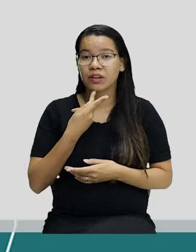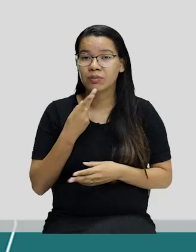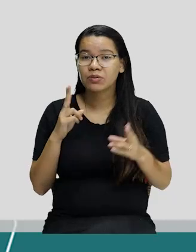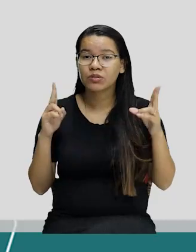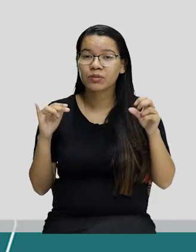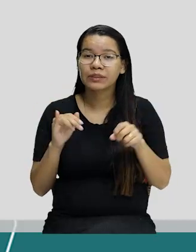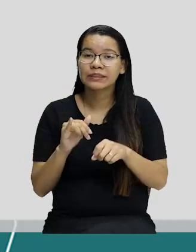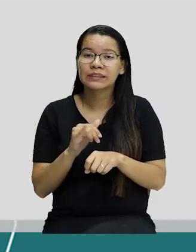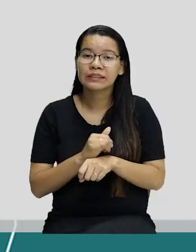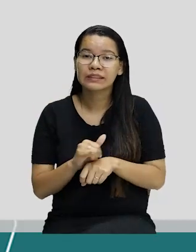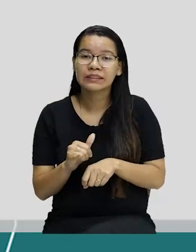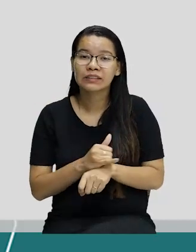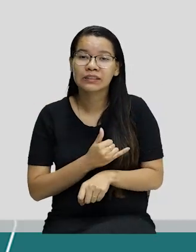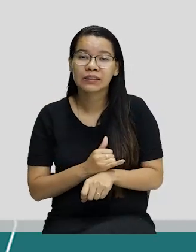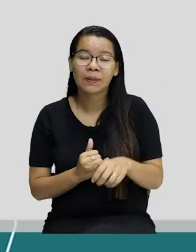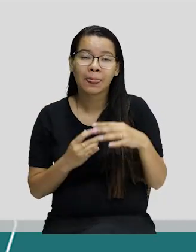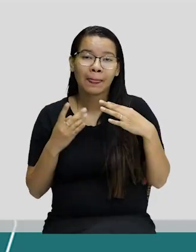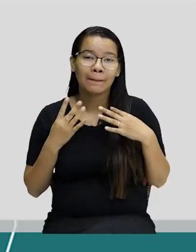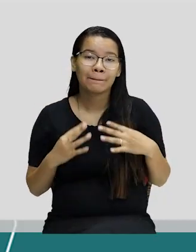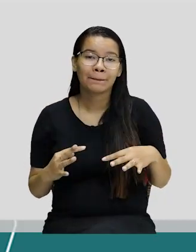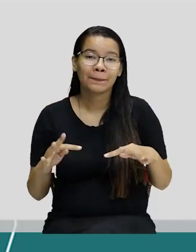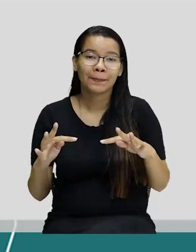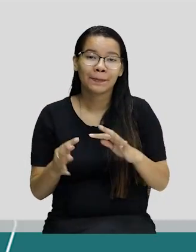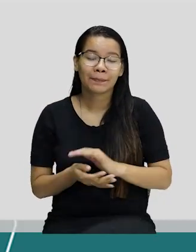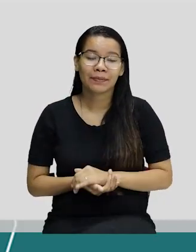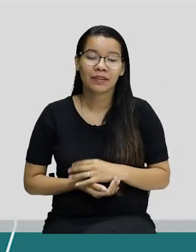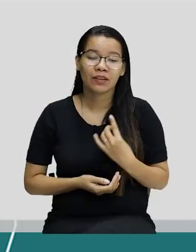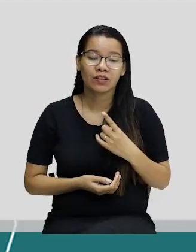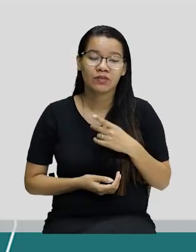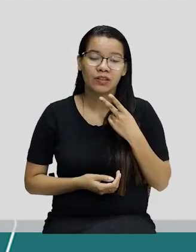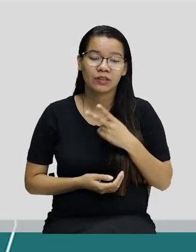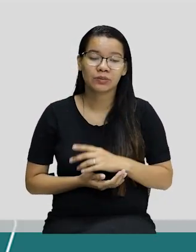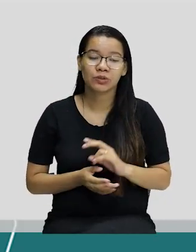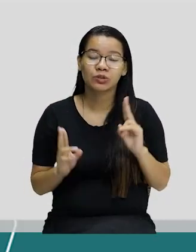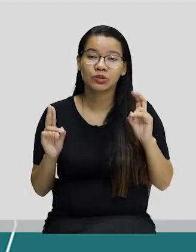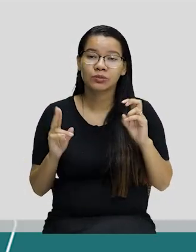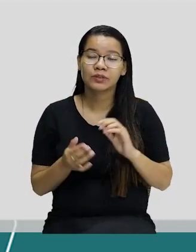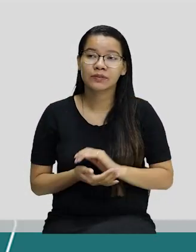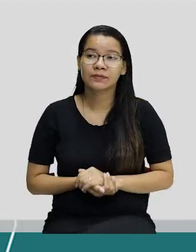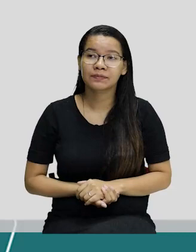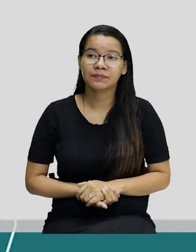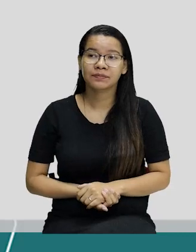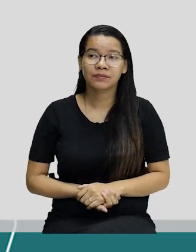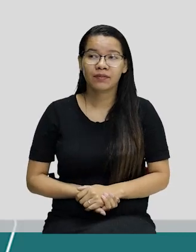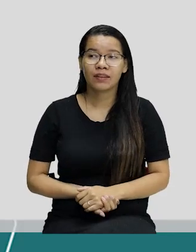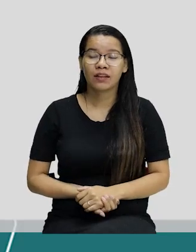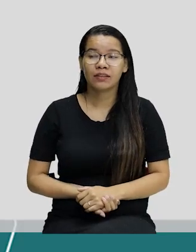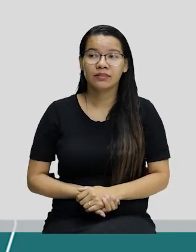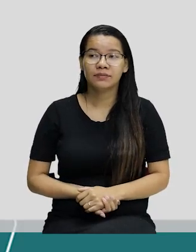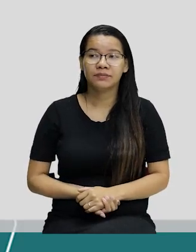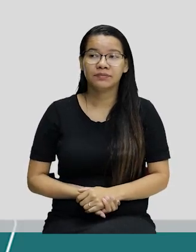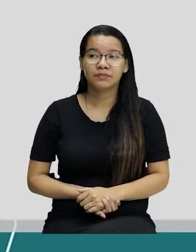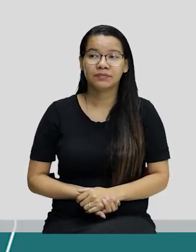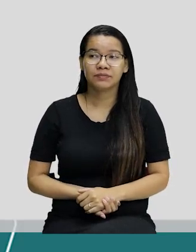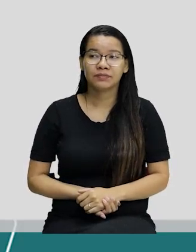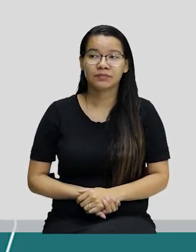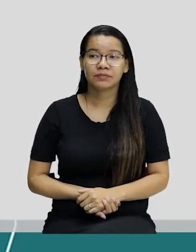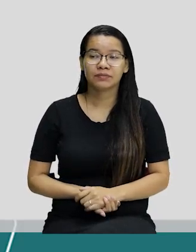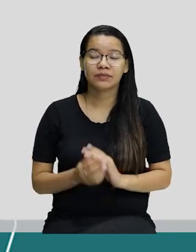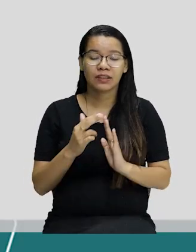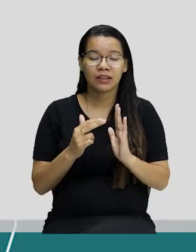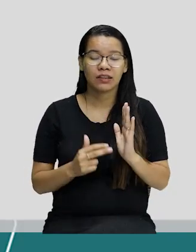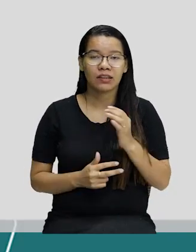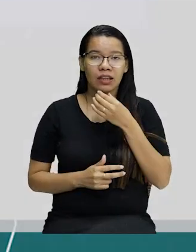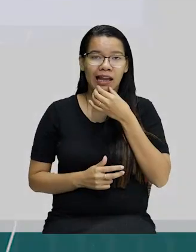estamos falando de a strategy you can use to obtain a great amount of information in a